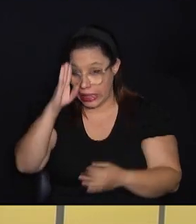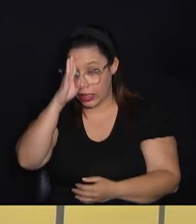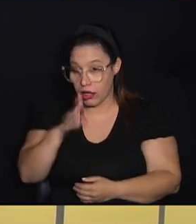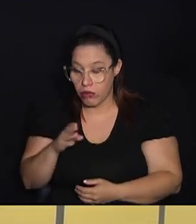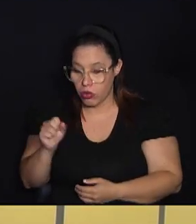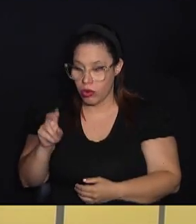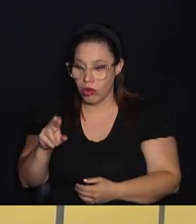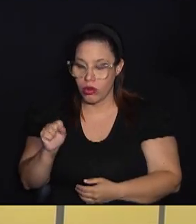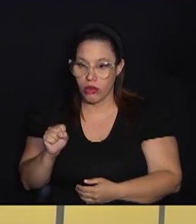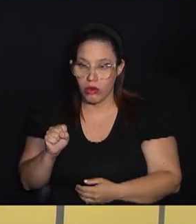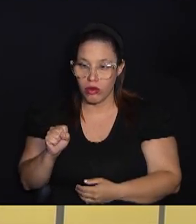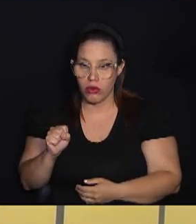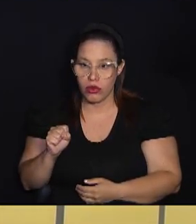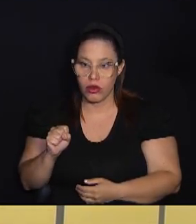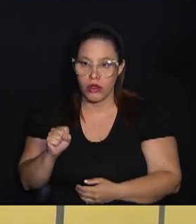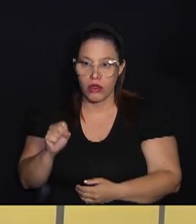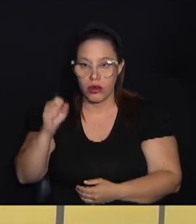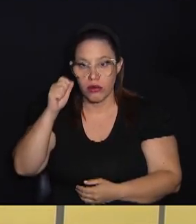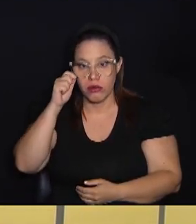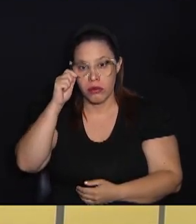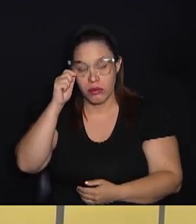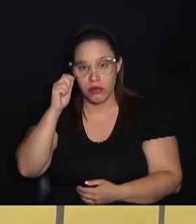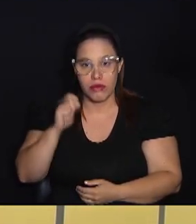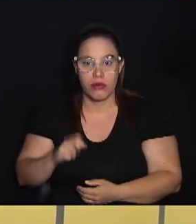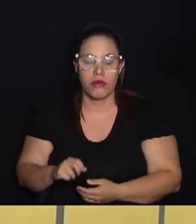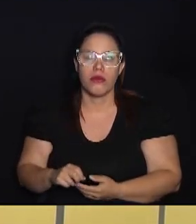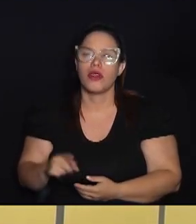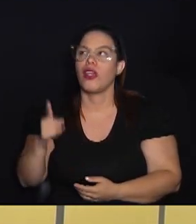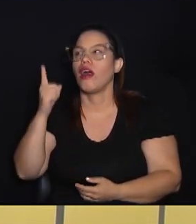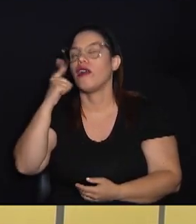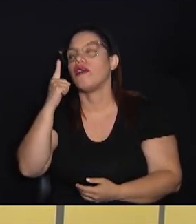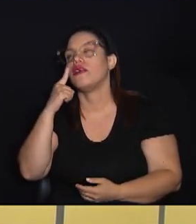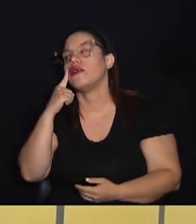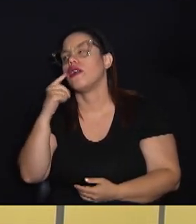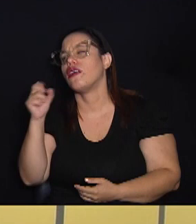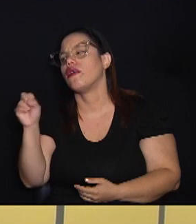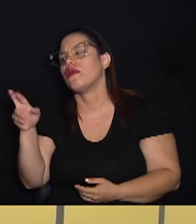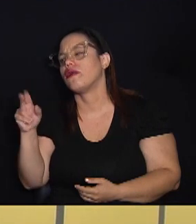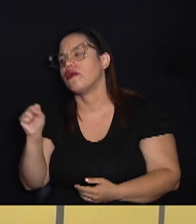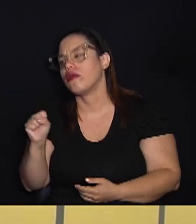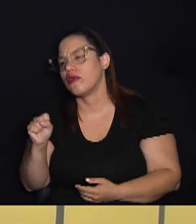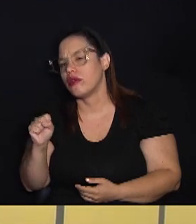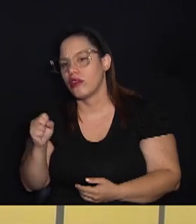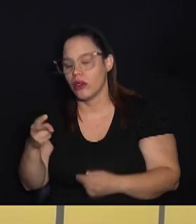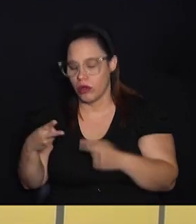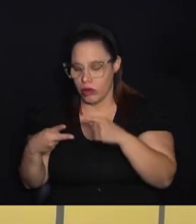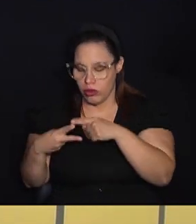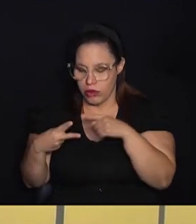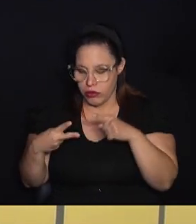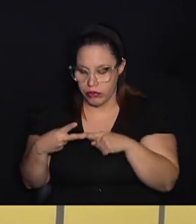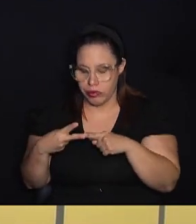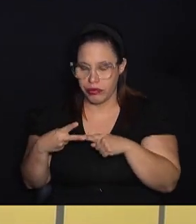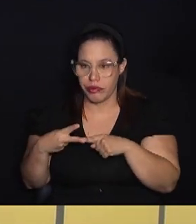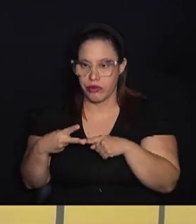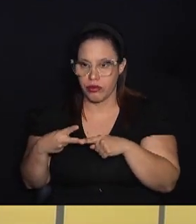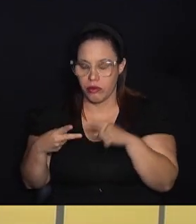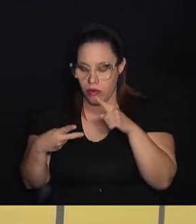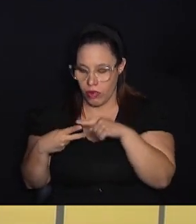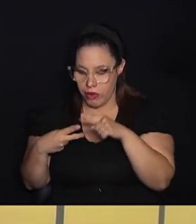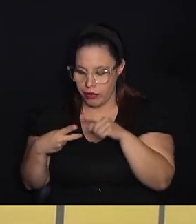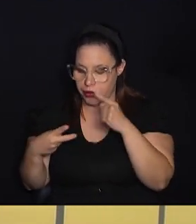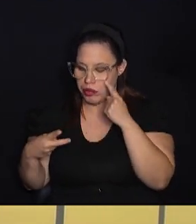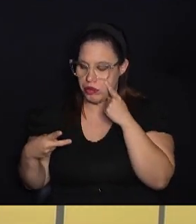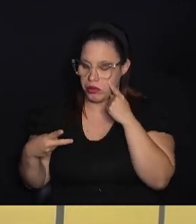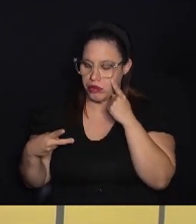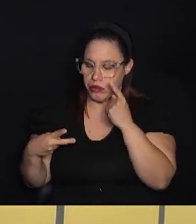esse princípio da integralidade e quando a gente olha no SUS por exemplo ele teria dois sentidos um é de você olhar a pessoa como